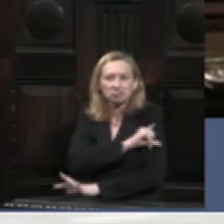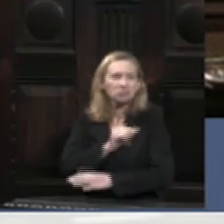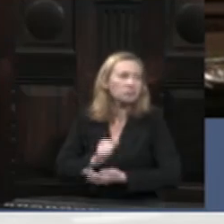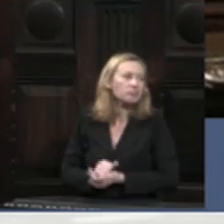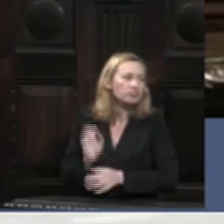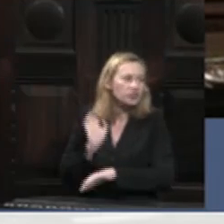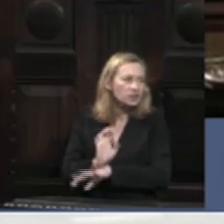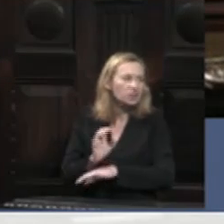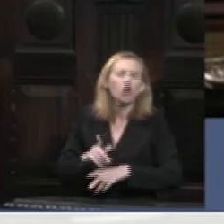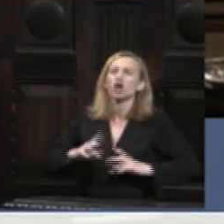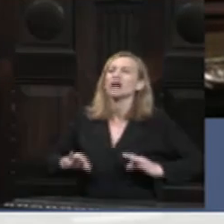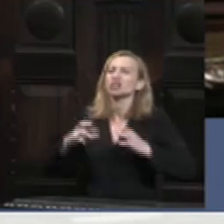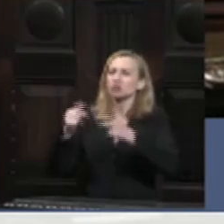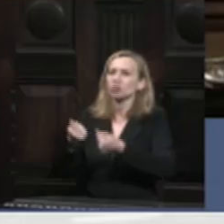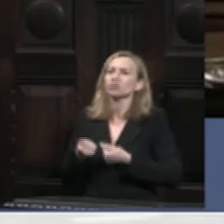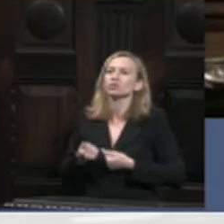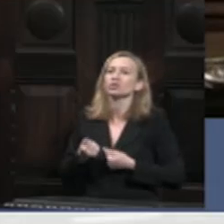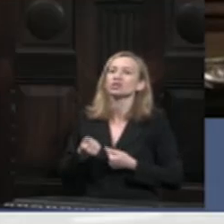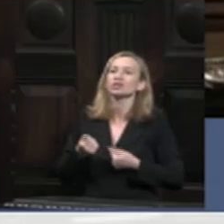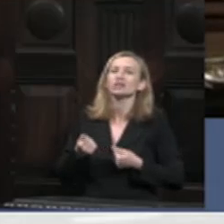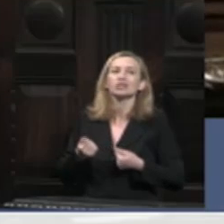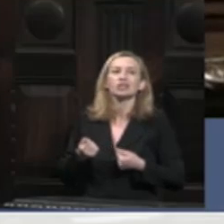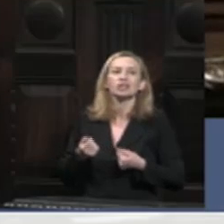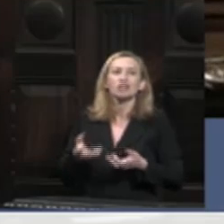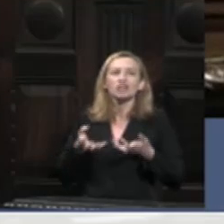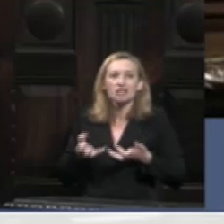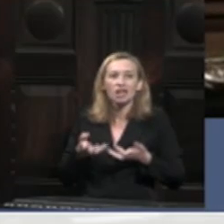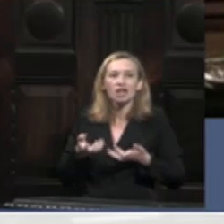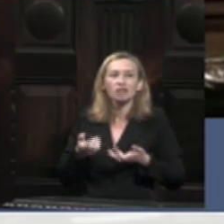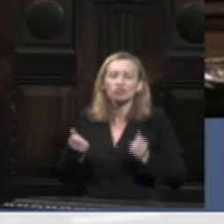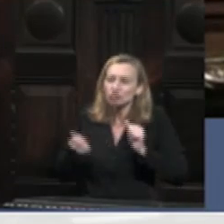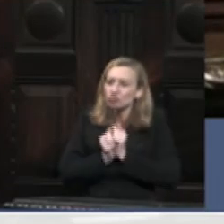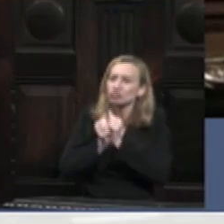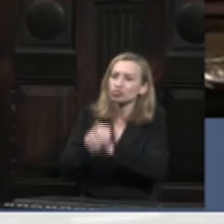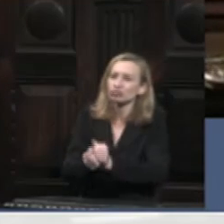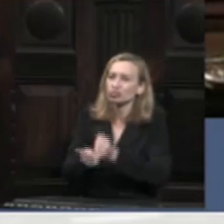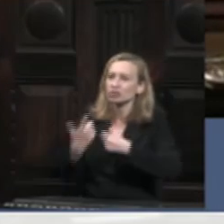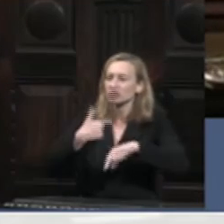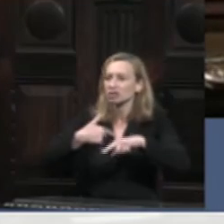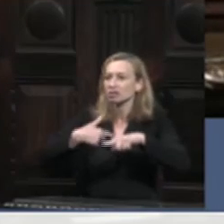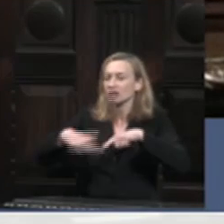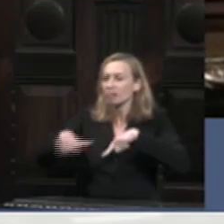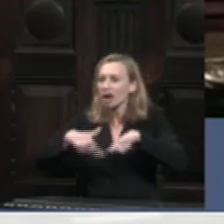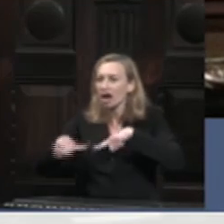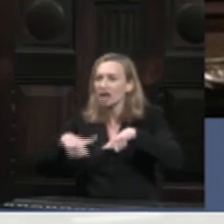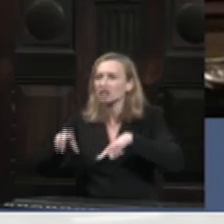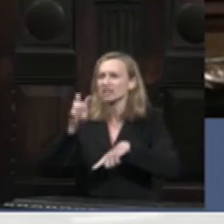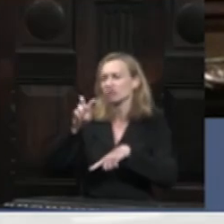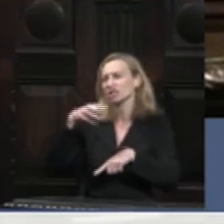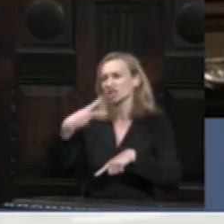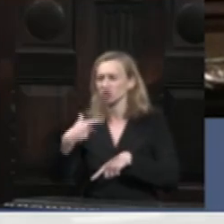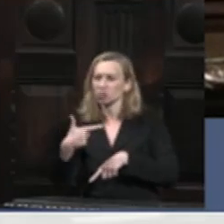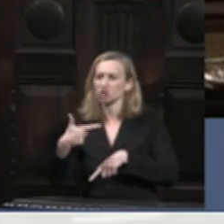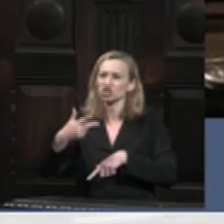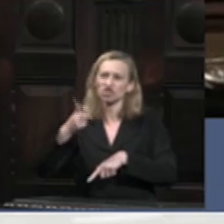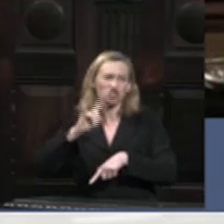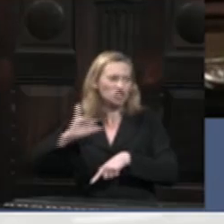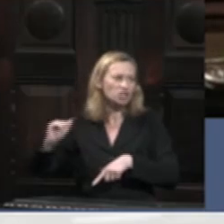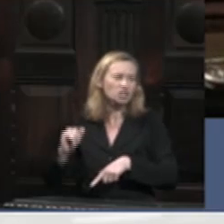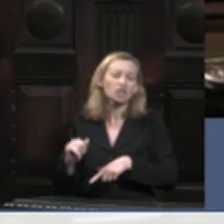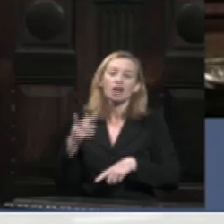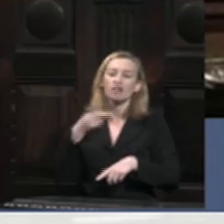que recebi. Quero citar de maneira muito especial o meu amigo, o prefeito Rodrigo Neves, que